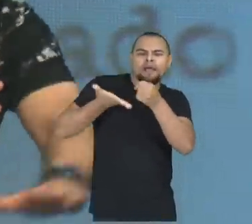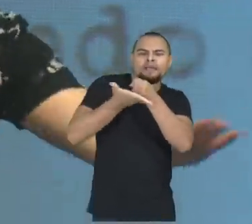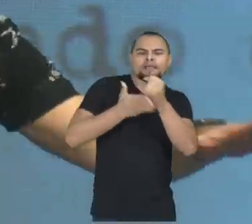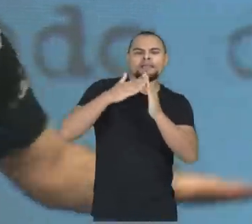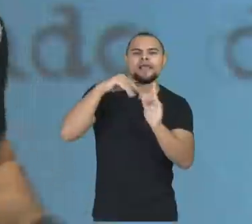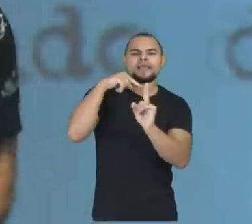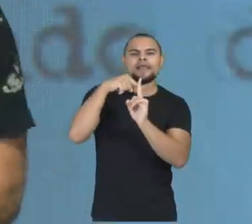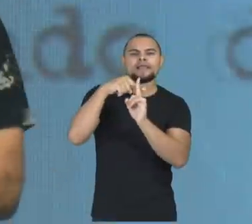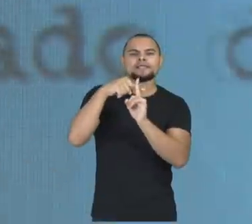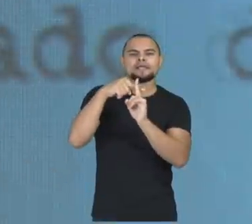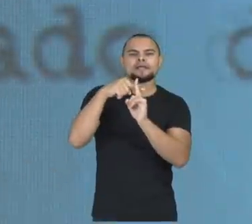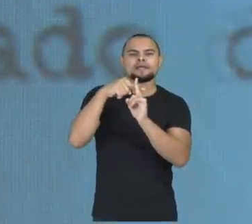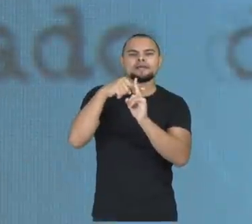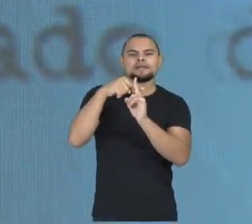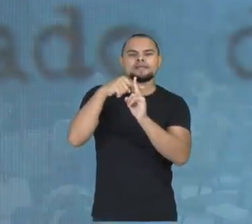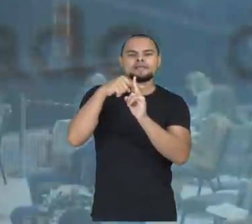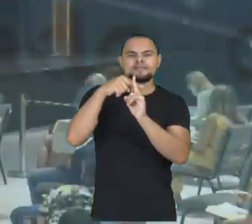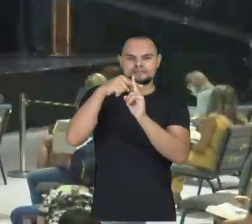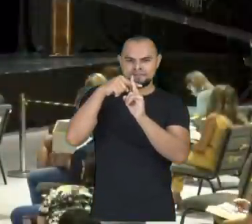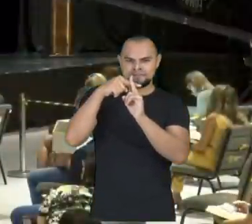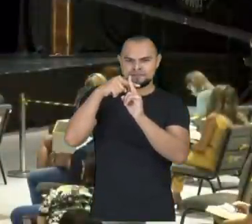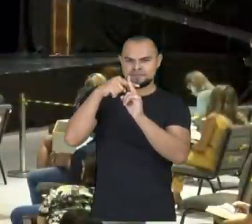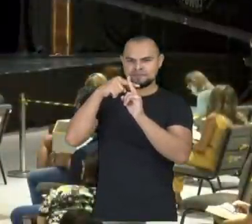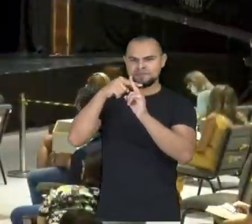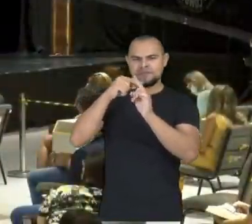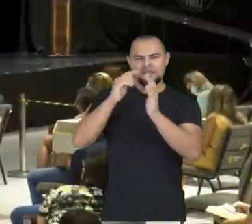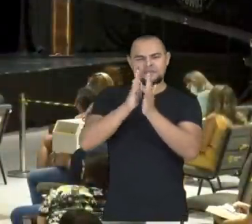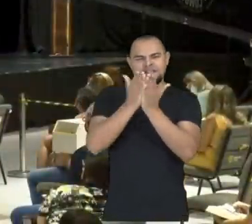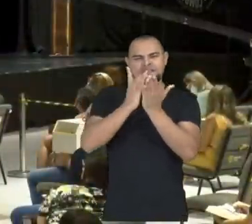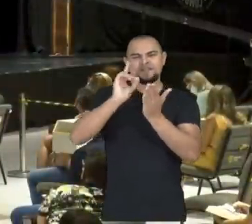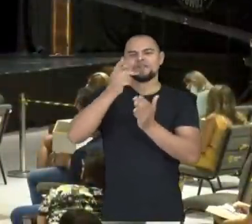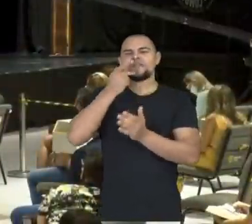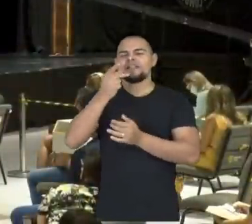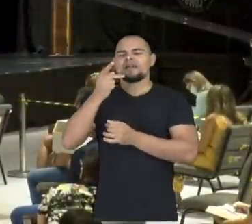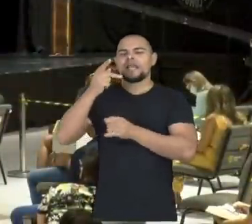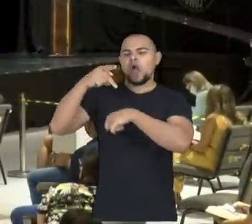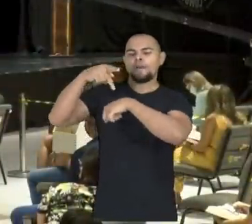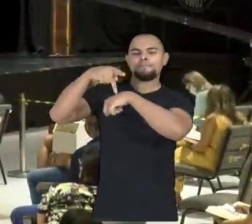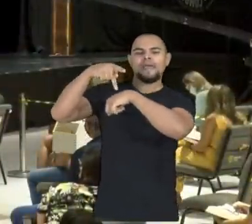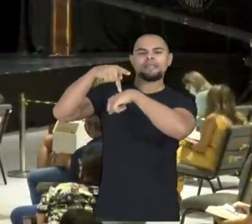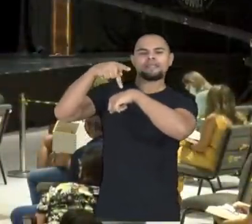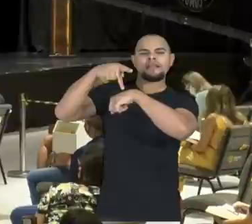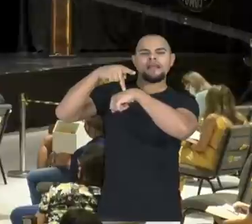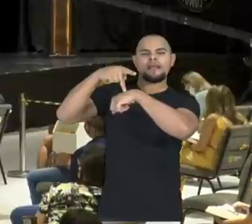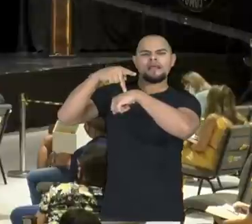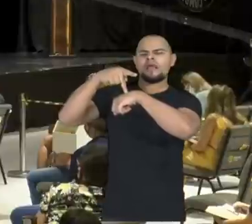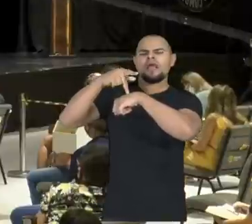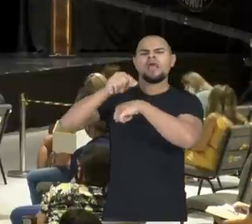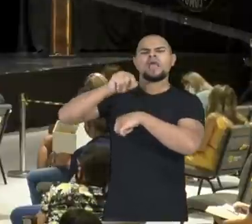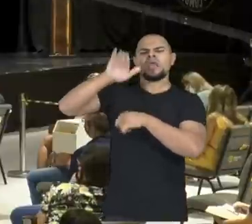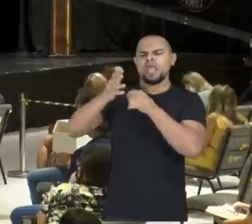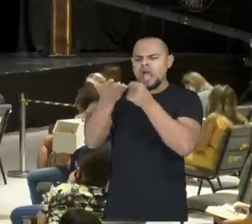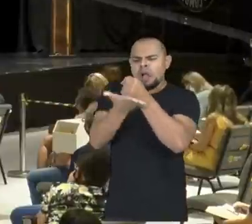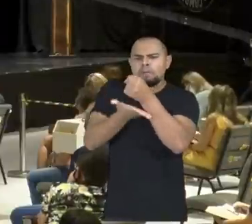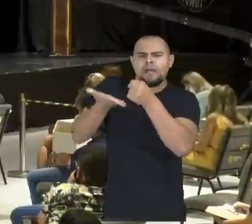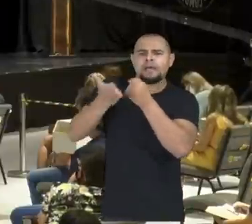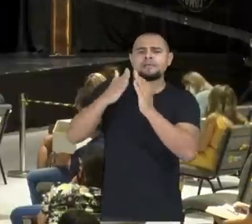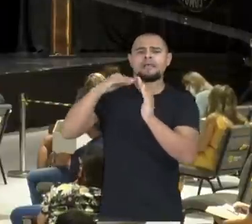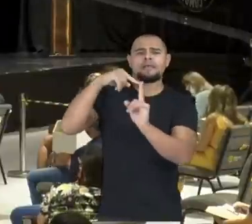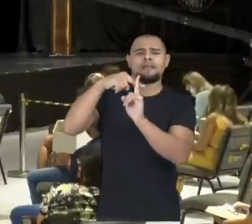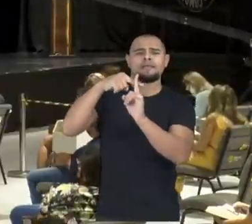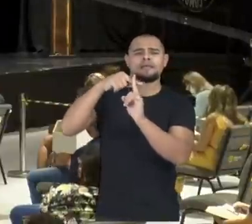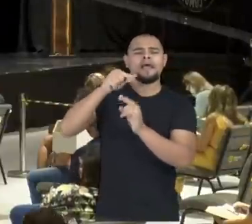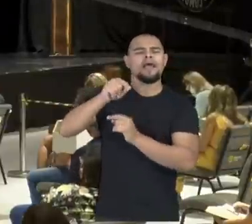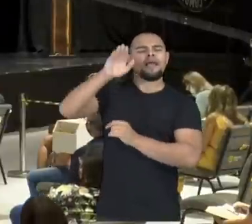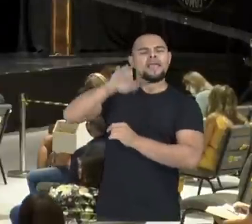Quem é o fundamento? A Bíblia vai chamar de pedra angular, pedra de esquina, fundamento. Quem é o fundamento da igreja? Quem é? Me ajuda. Quem